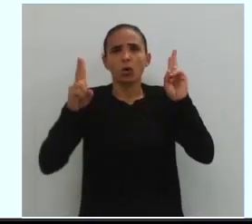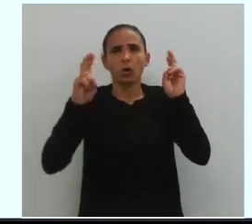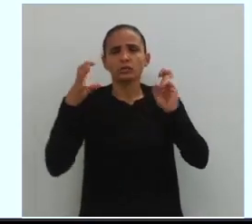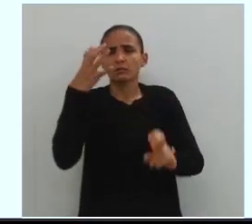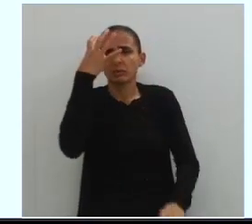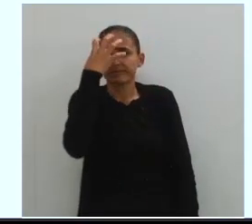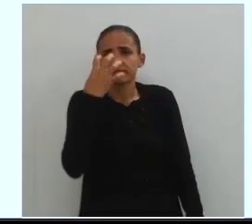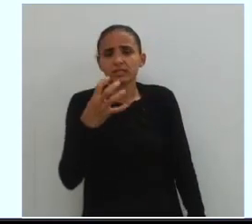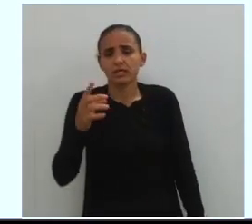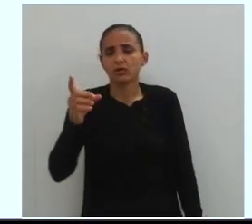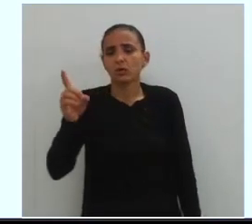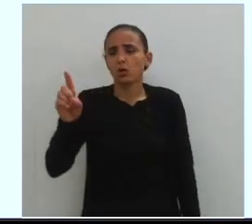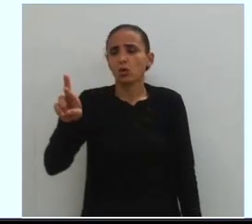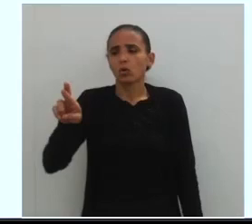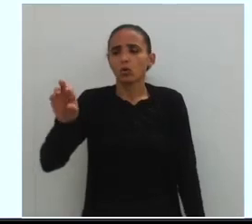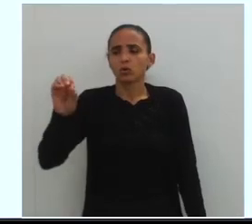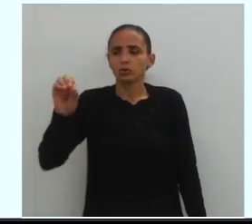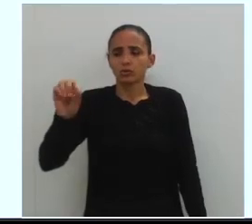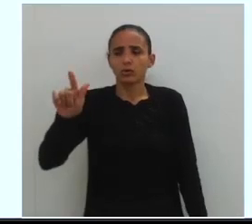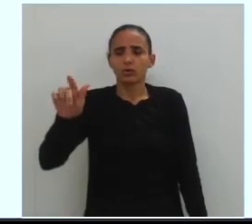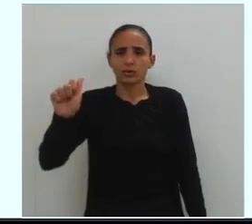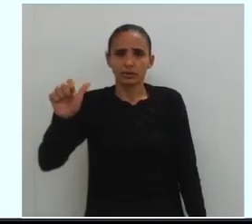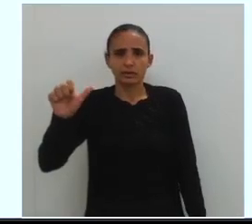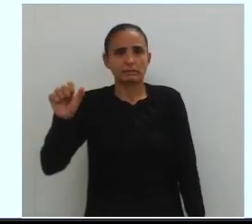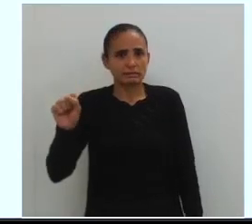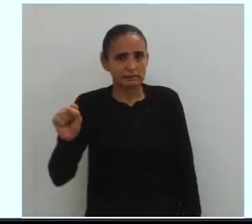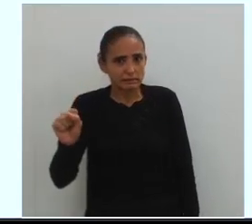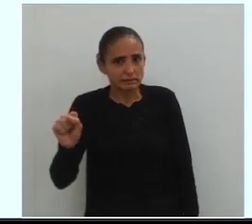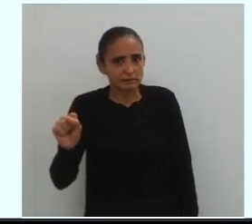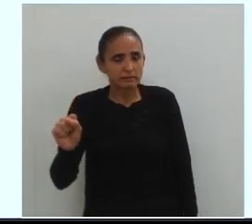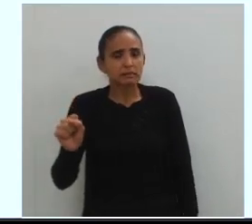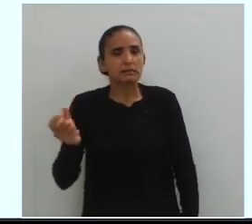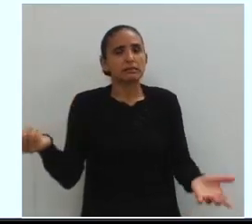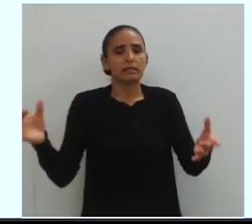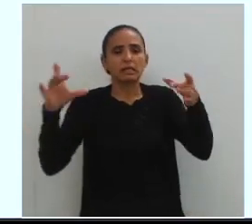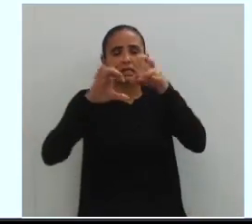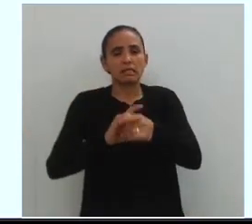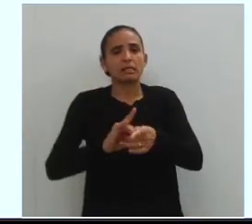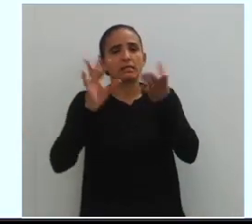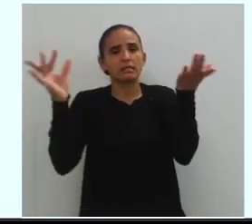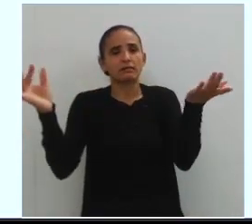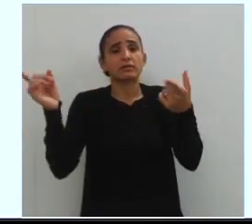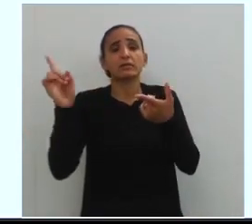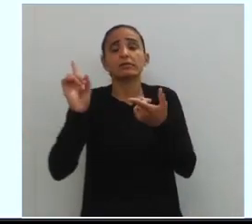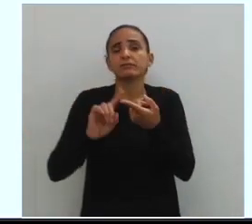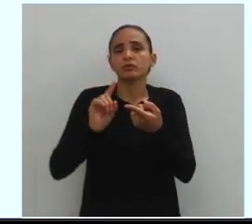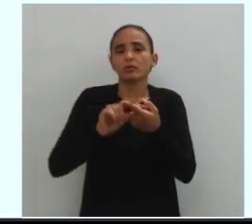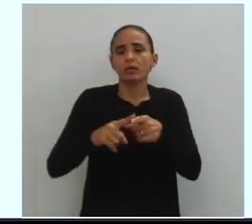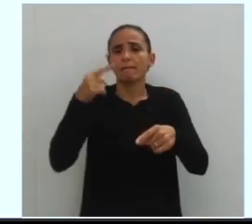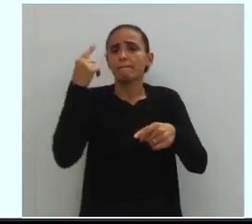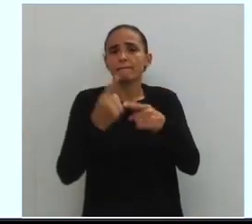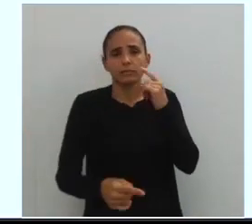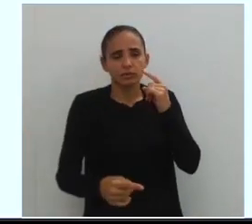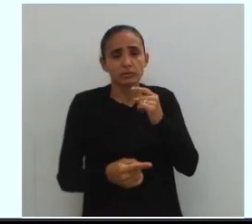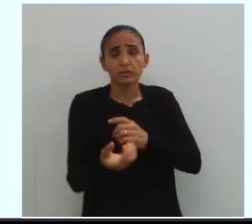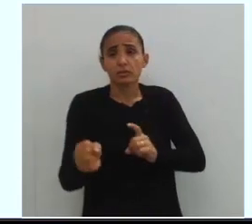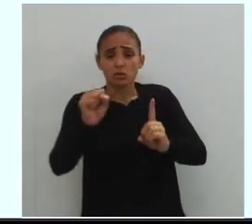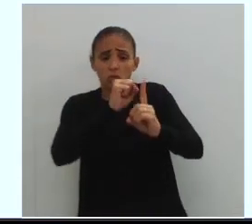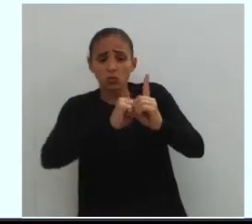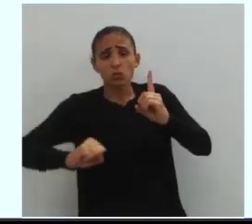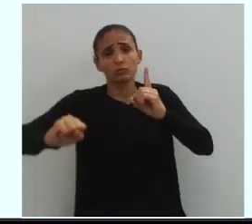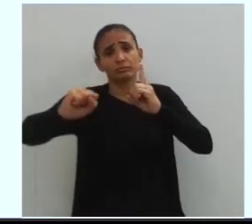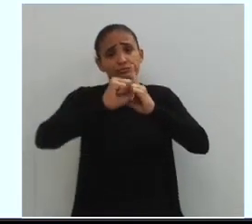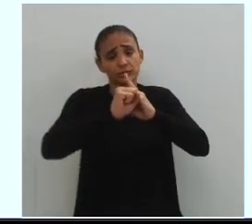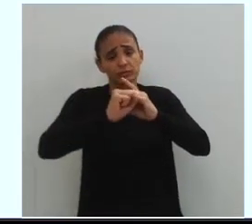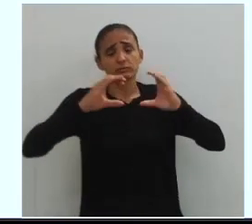relação à questão de drogas, que são drogas lícitas, drogas ilícitas, e como é que a sociedade ela